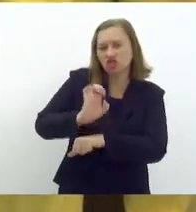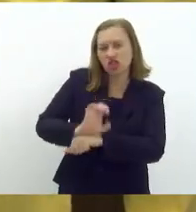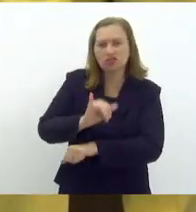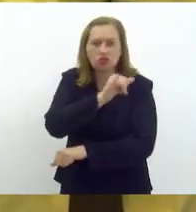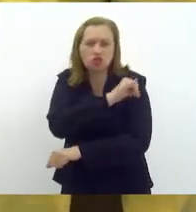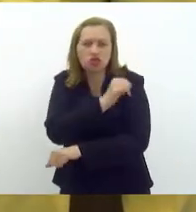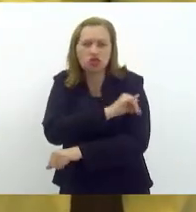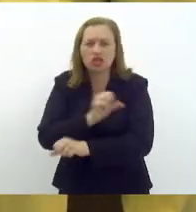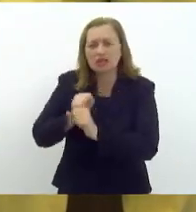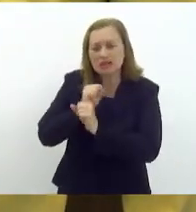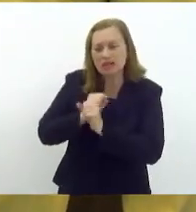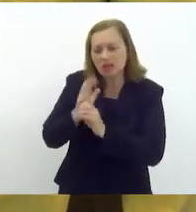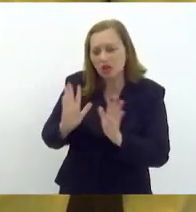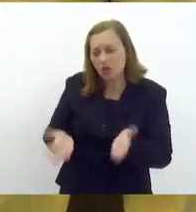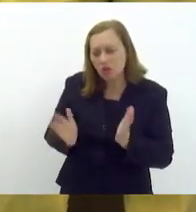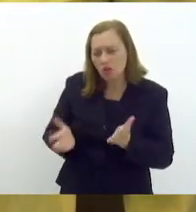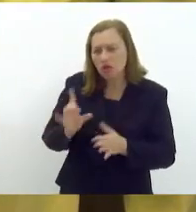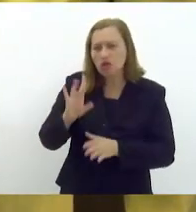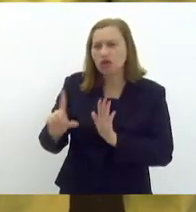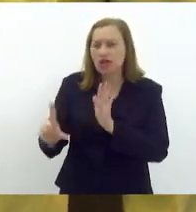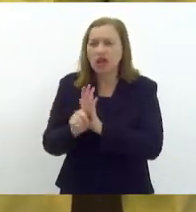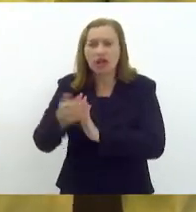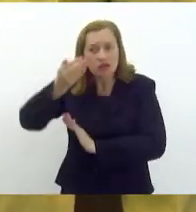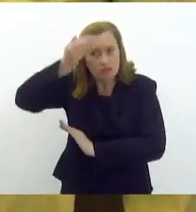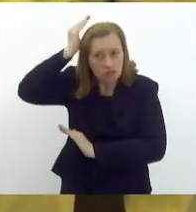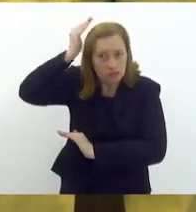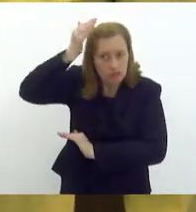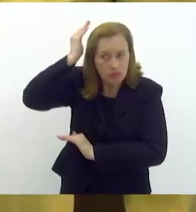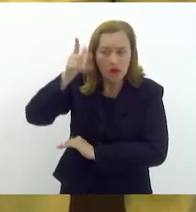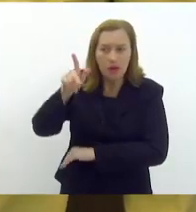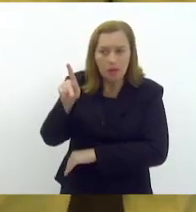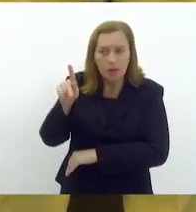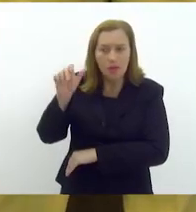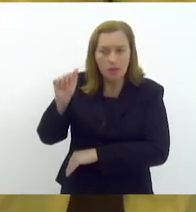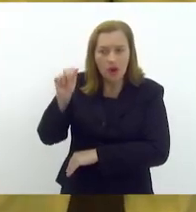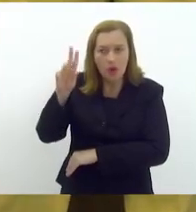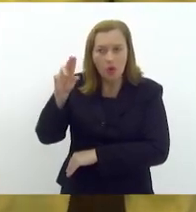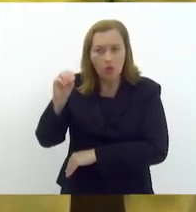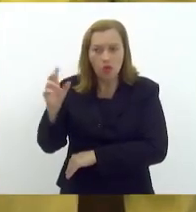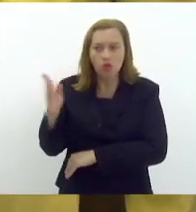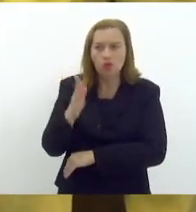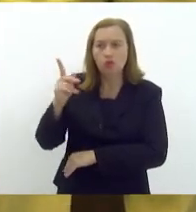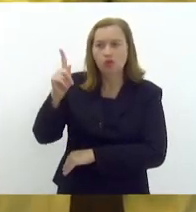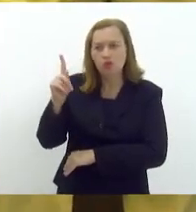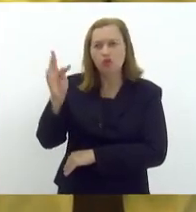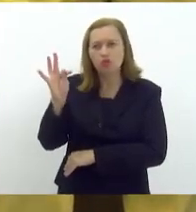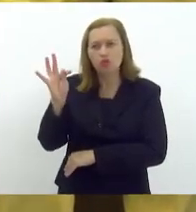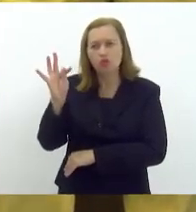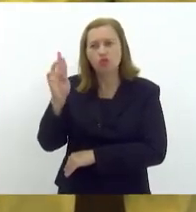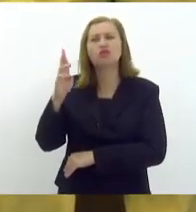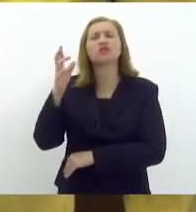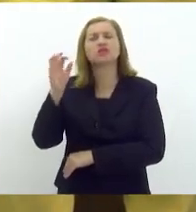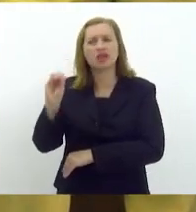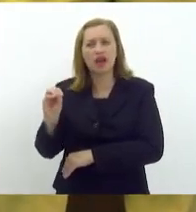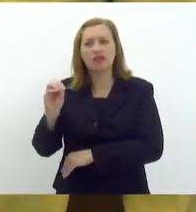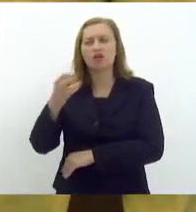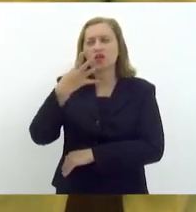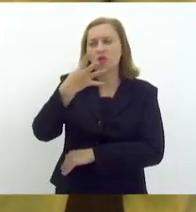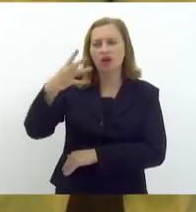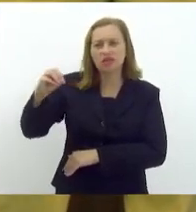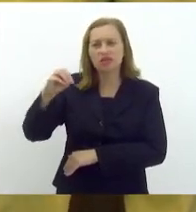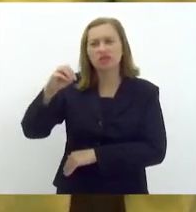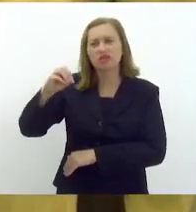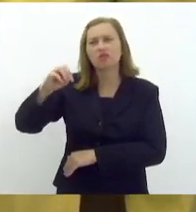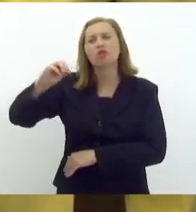esse ano só na lei Paulo Gustavo serão destinados quase 300 milhões de reais